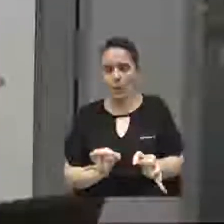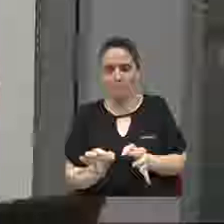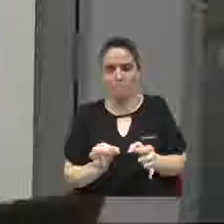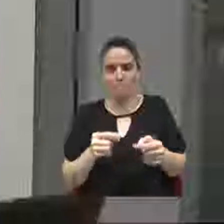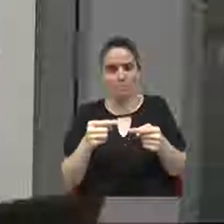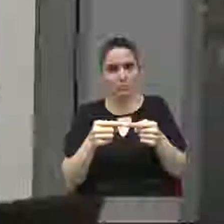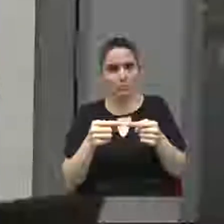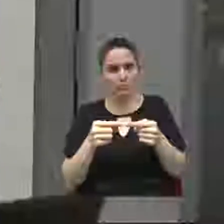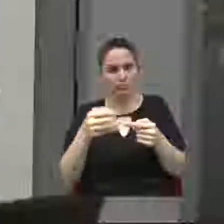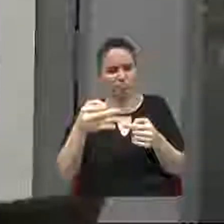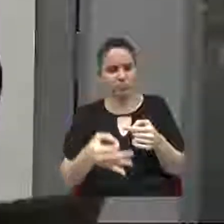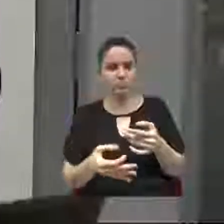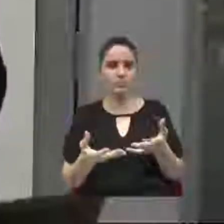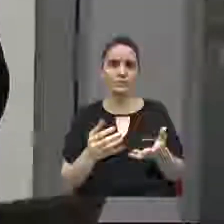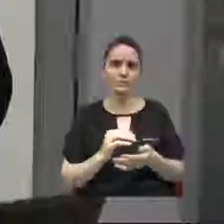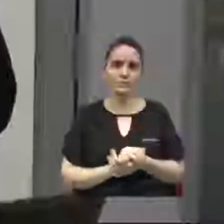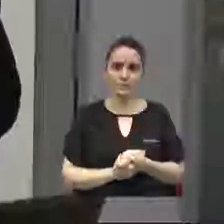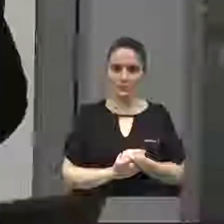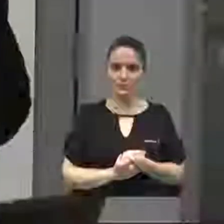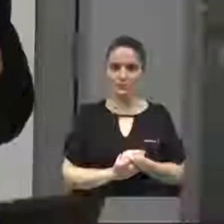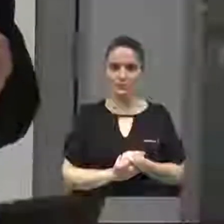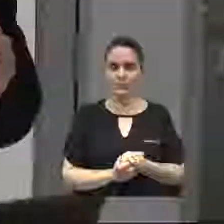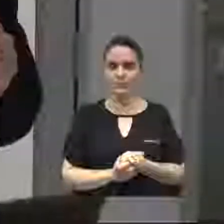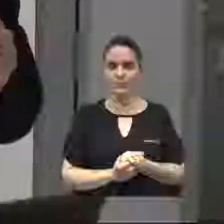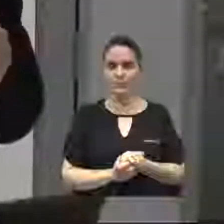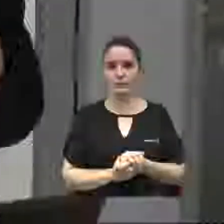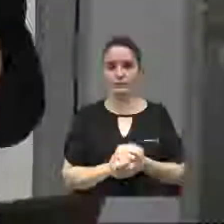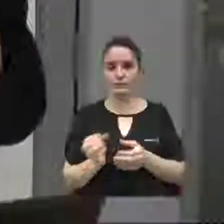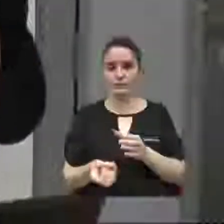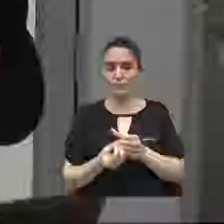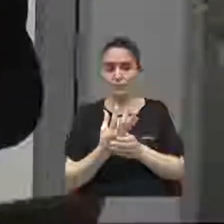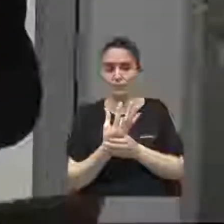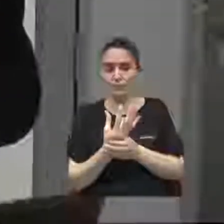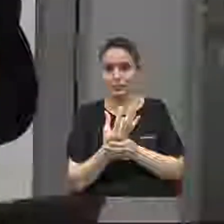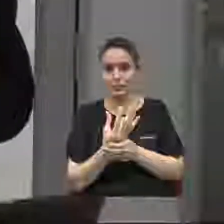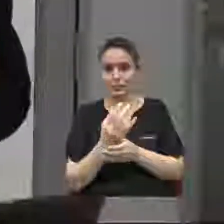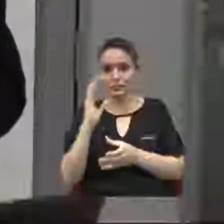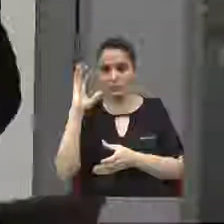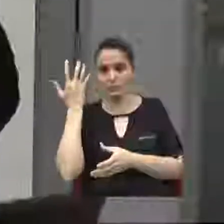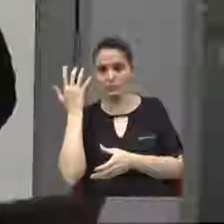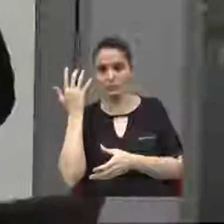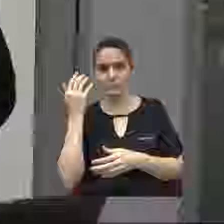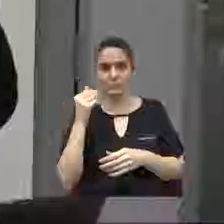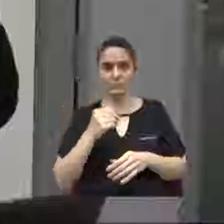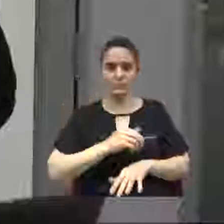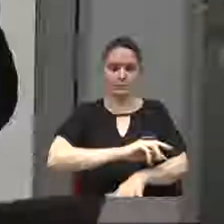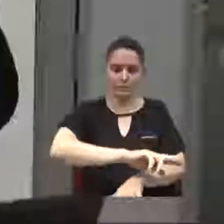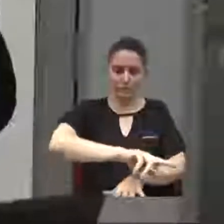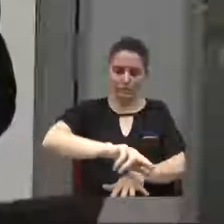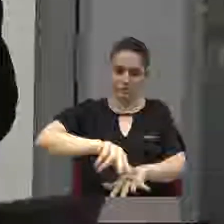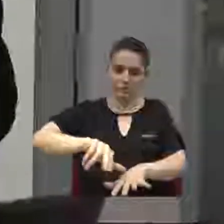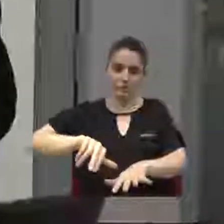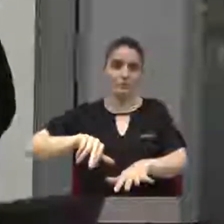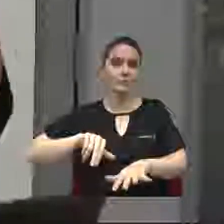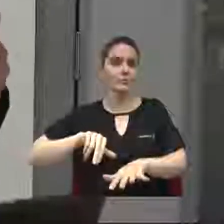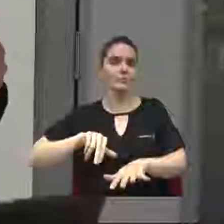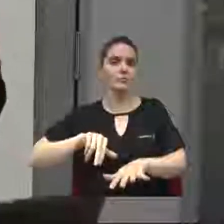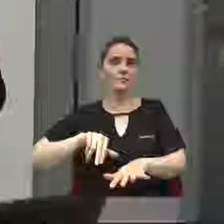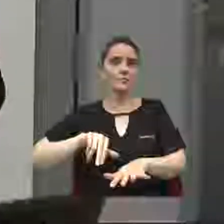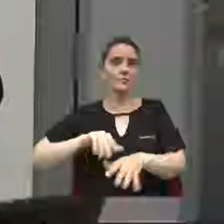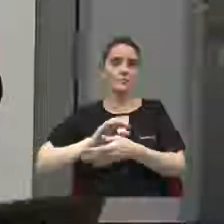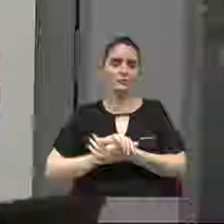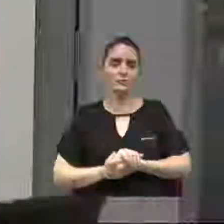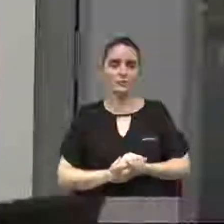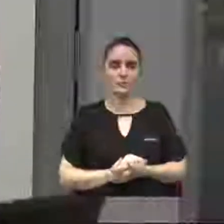uma metodologia e começar a criar números, começar a fazer diagnóstico para poder começar a